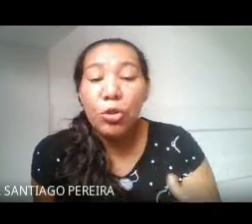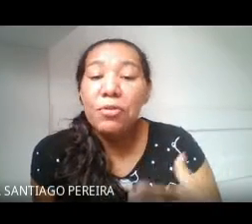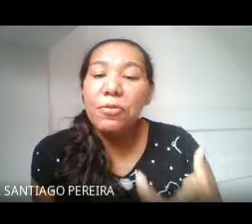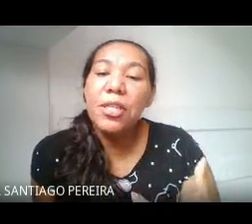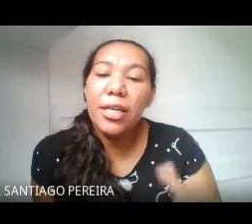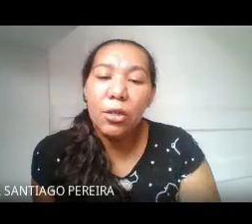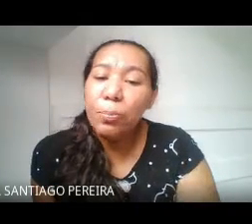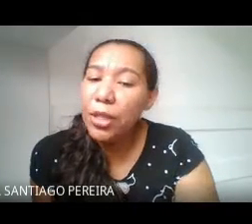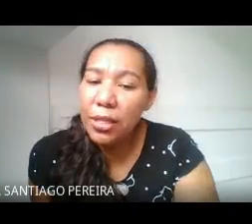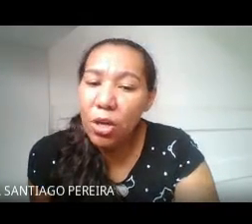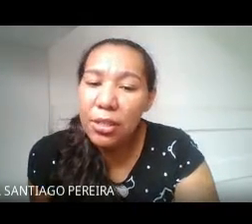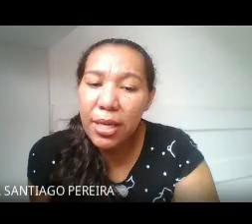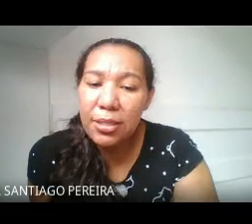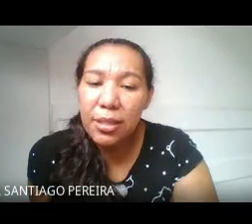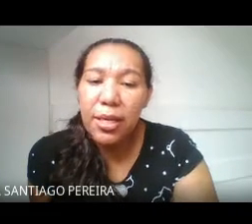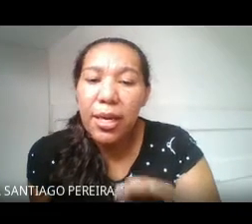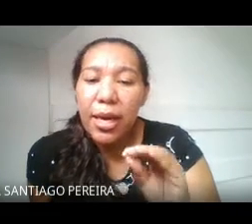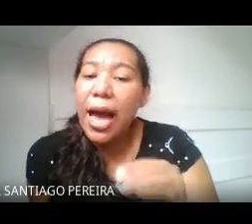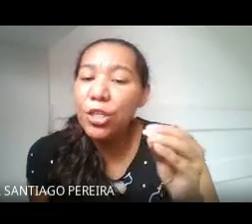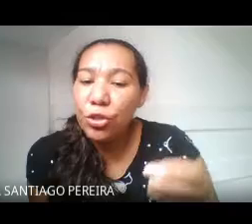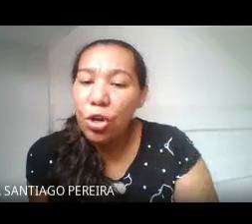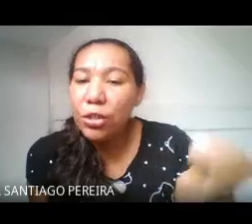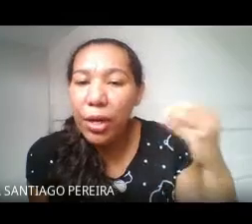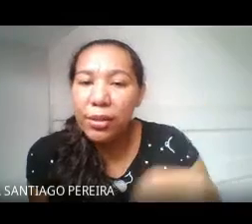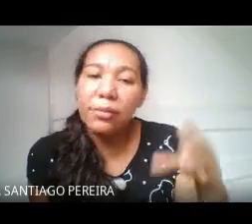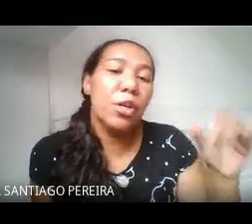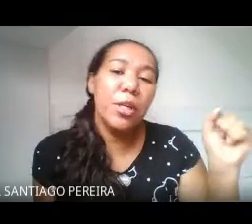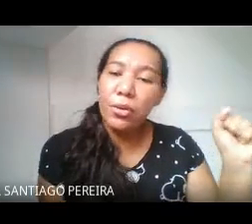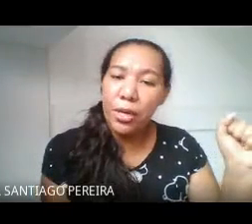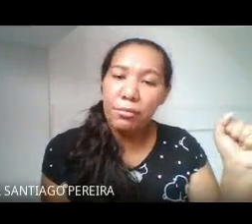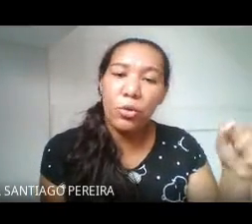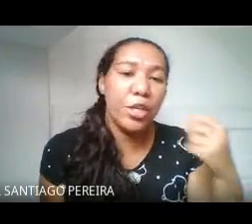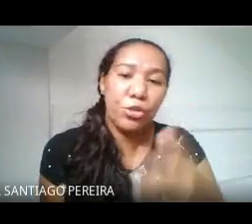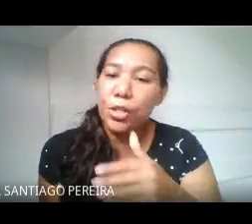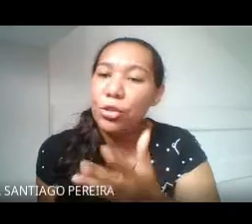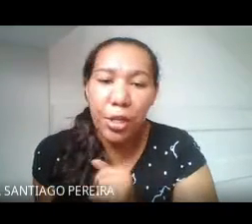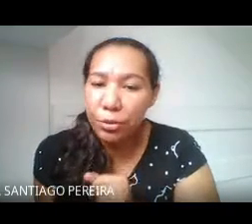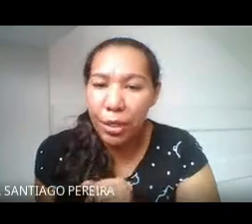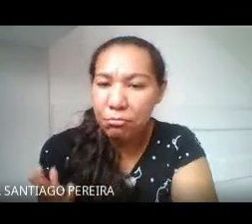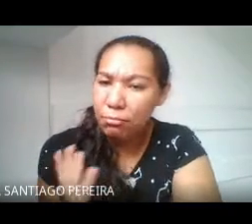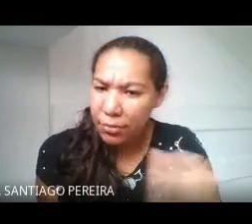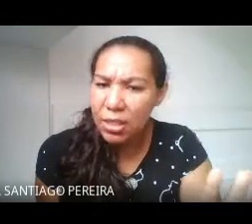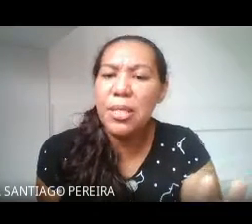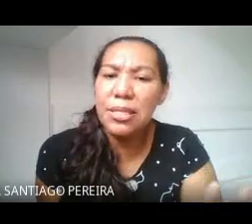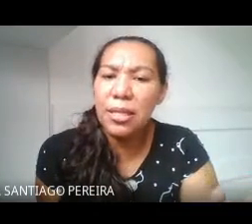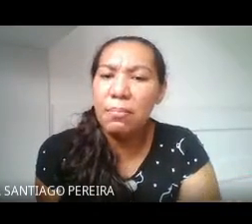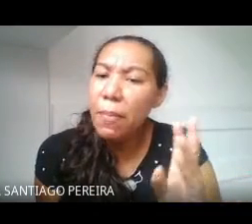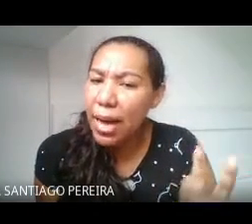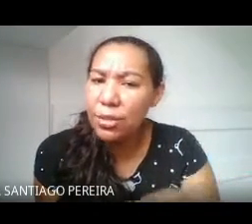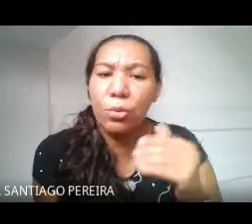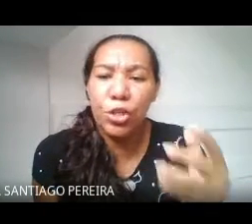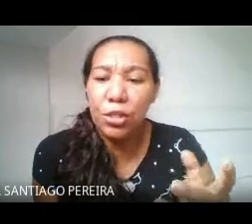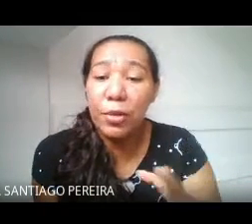ela modifica. Então eu poderia só dizer assim: é a história do retrato de Dorian Gray, ou a história de Dorian Gray. Simples